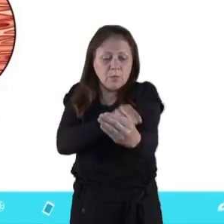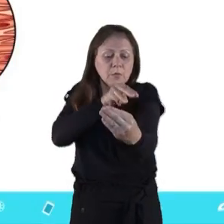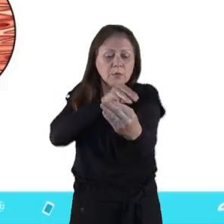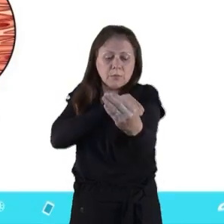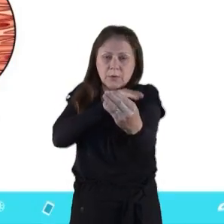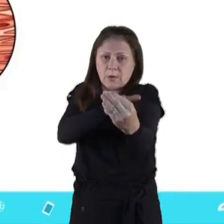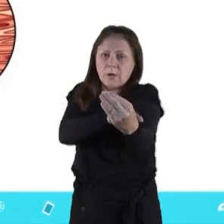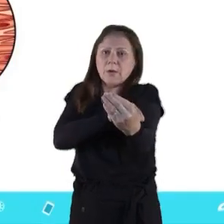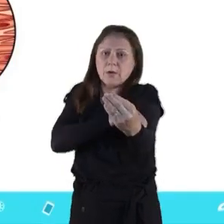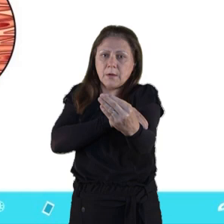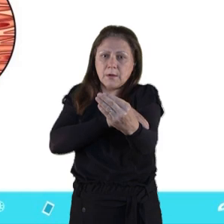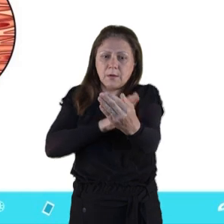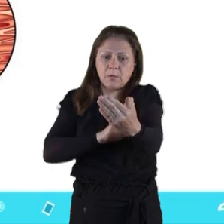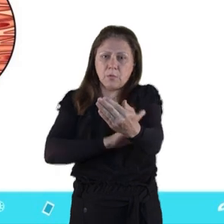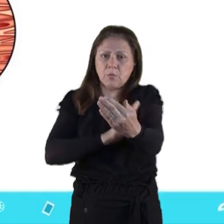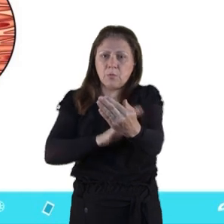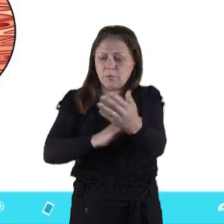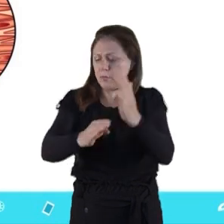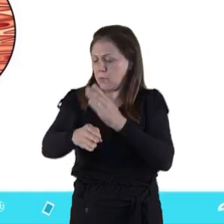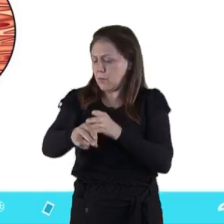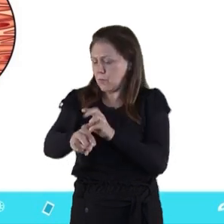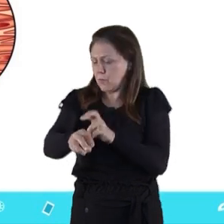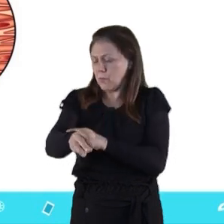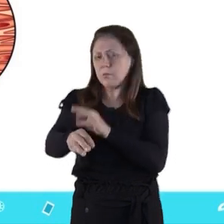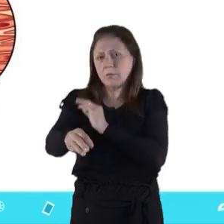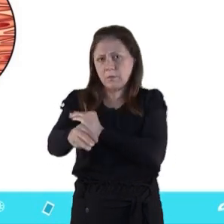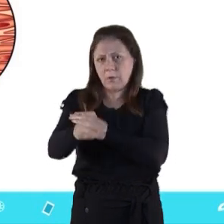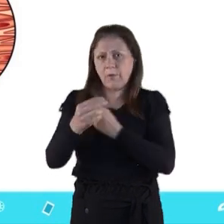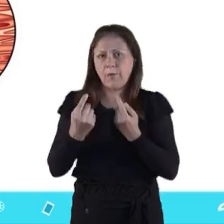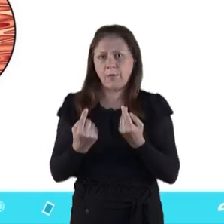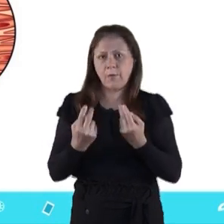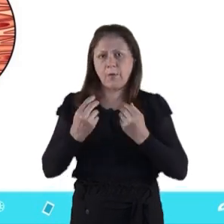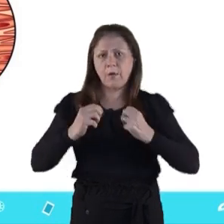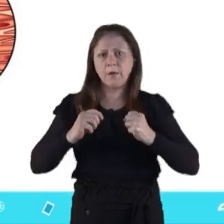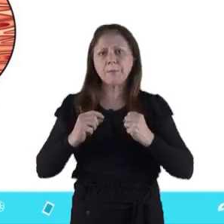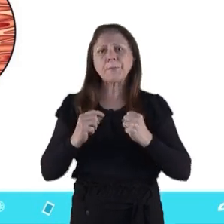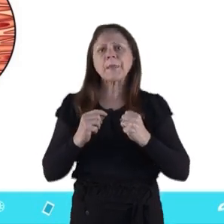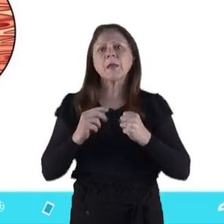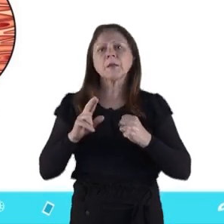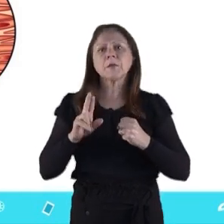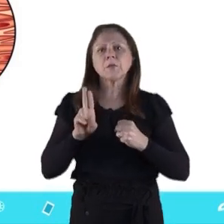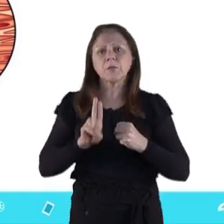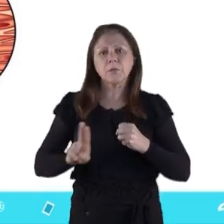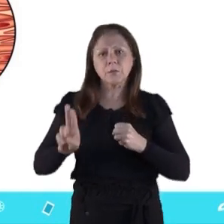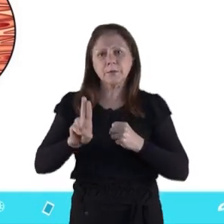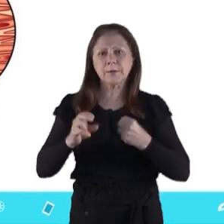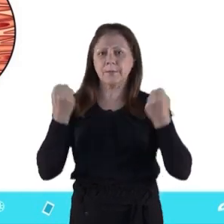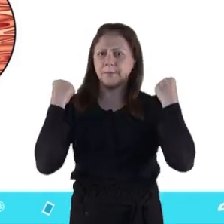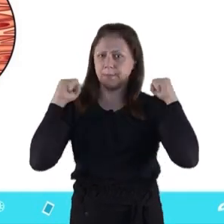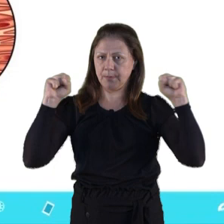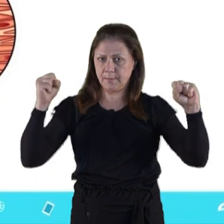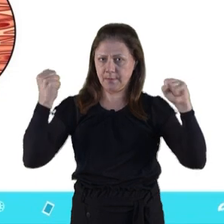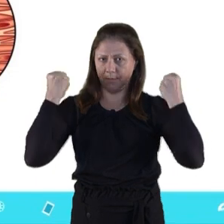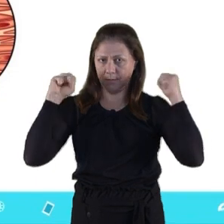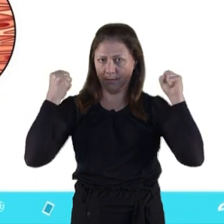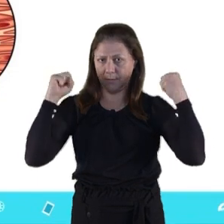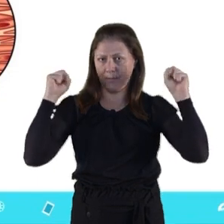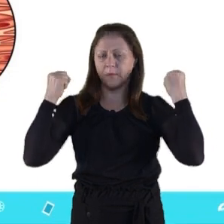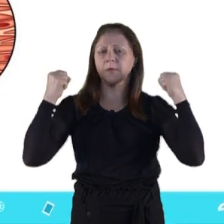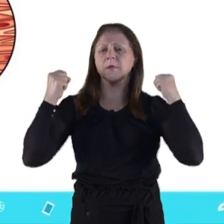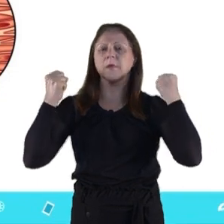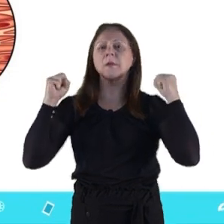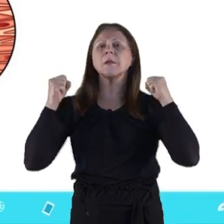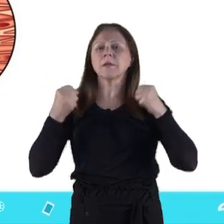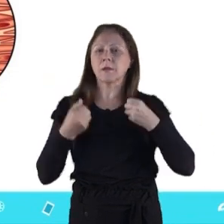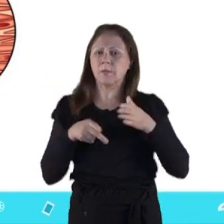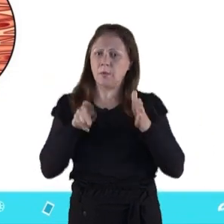muscular, que é o tecido que forma os músculos do nosso corpo. Tanto os músculos que a gente usa, né, para fazer, por exemplo, uma academia,